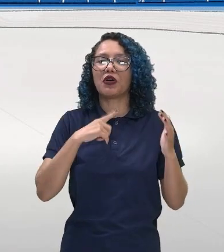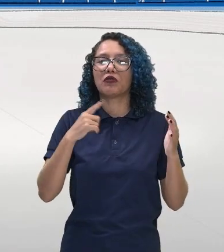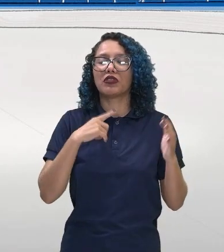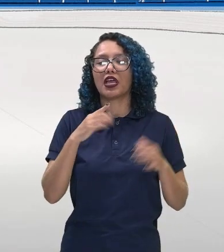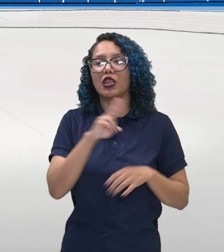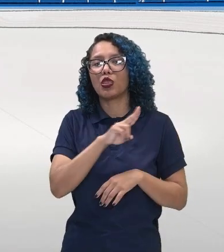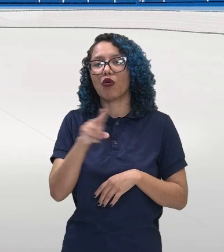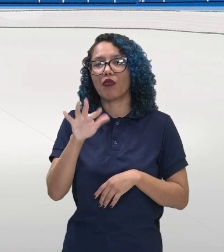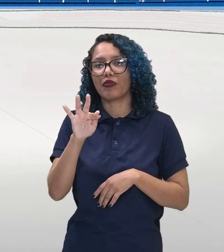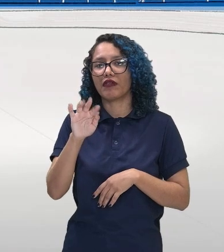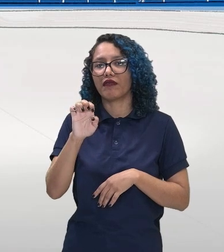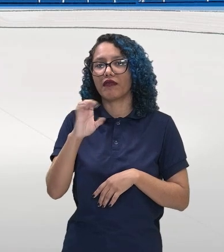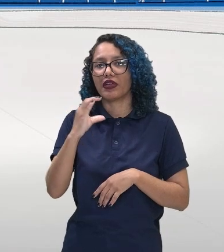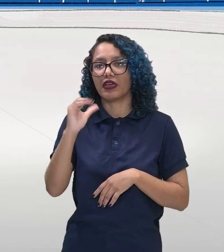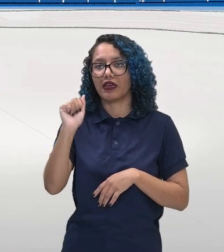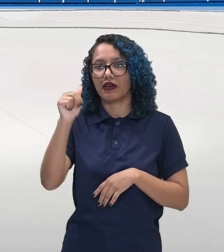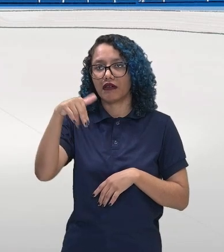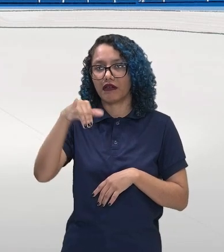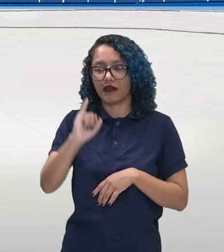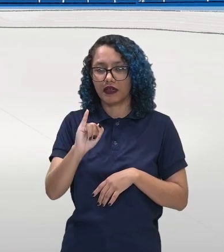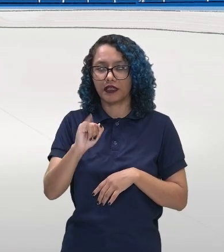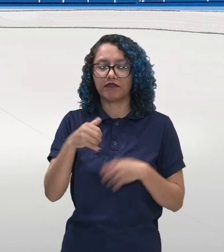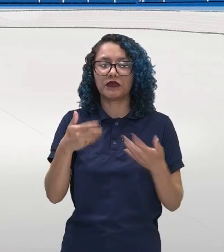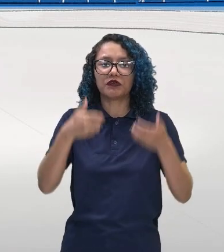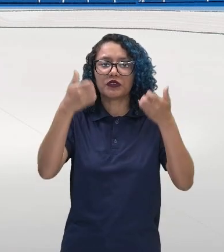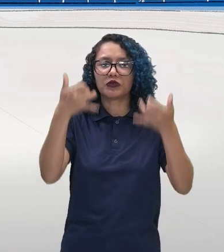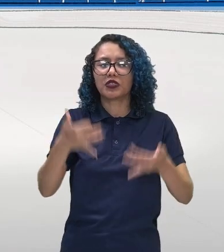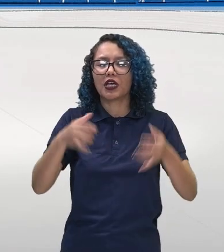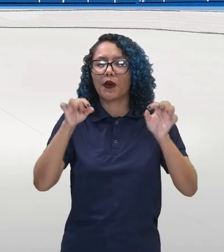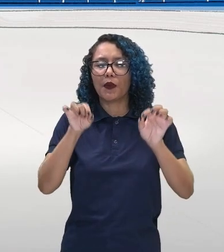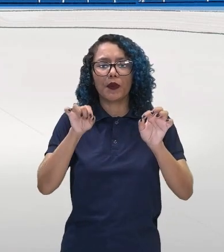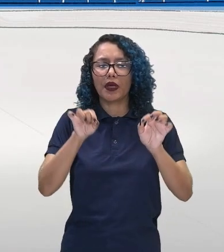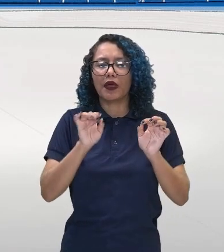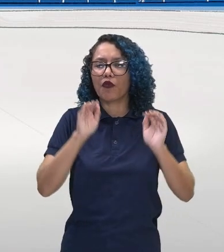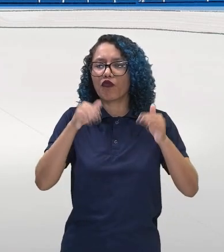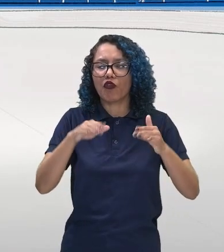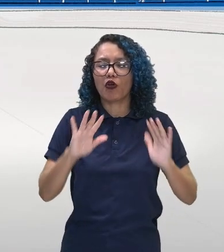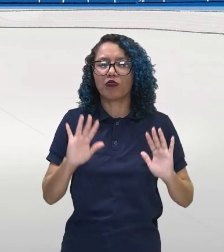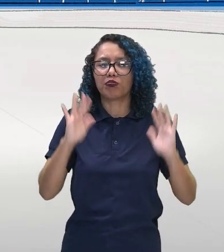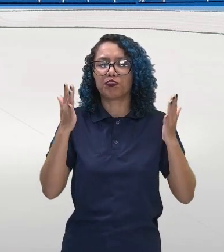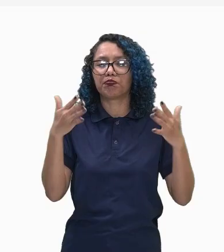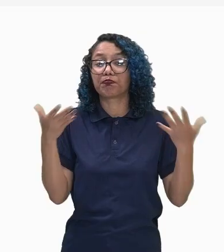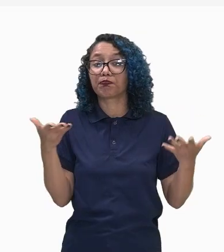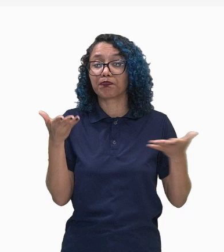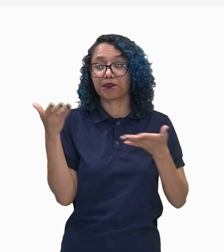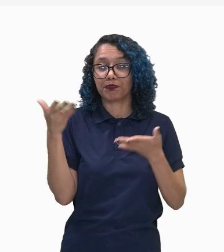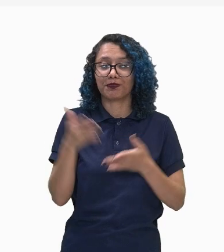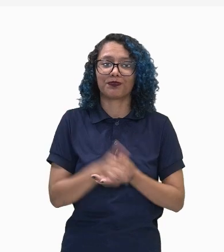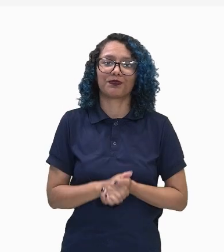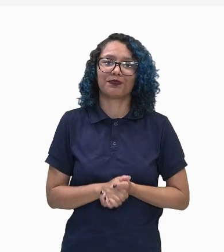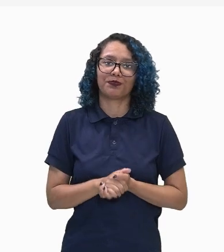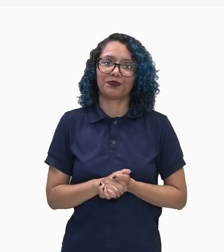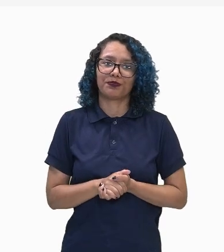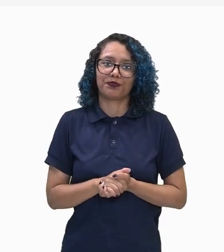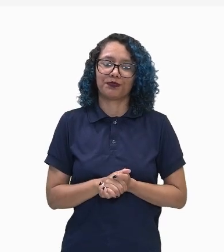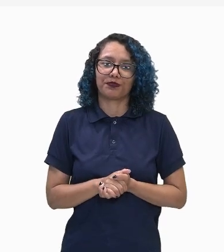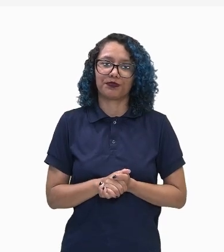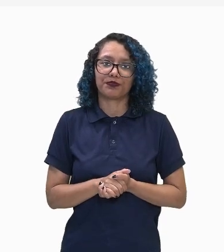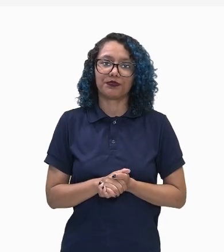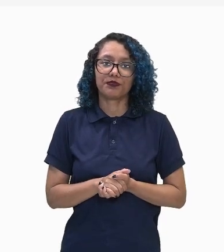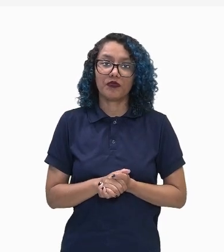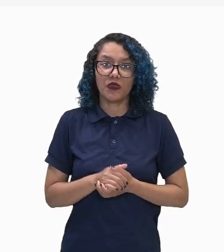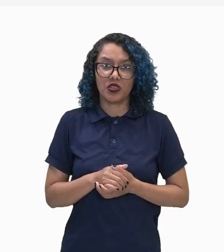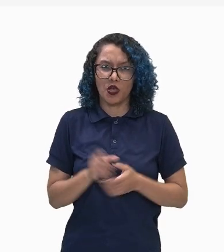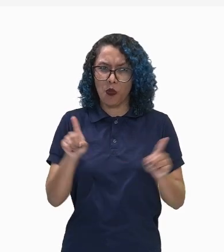FECANI. E o que é que nós podemos falar de Itacoatiara enquanto essa manifestação, né, dos festivais? Vamos ver? Então,